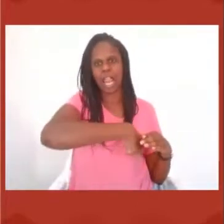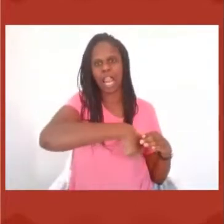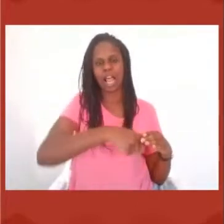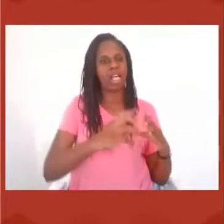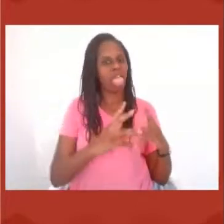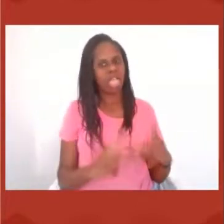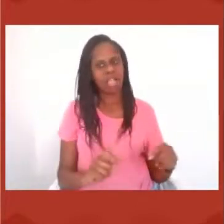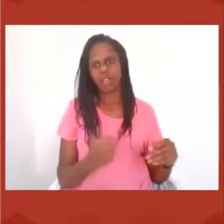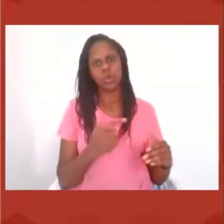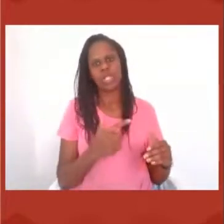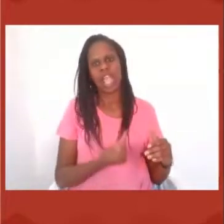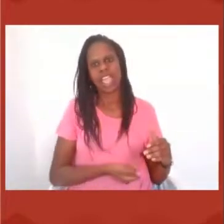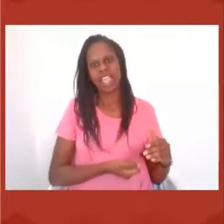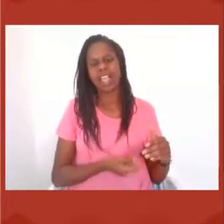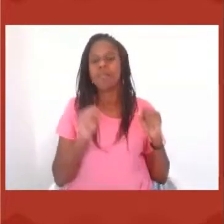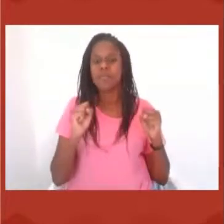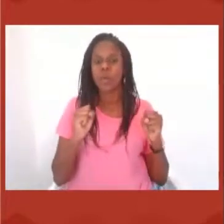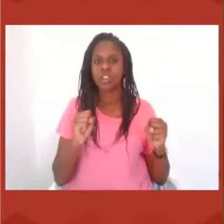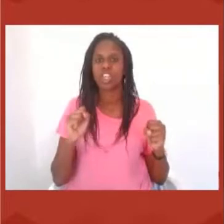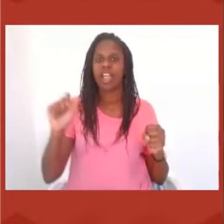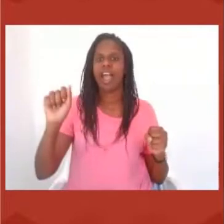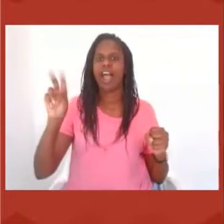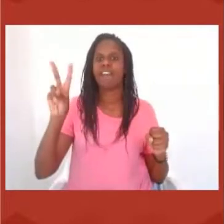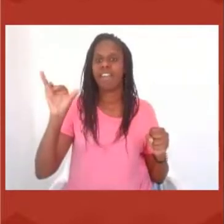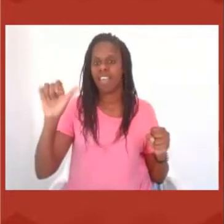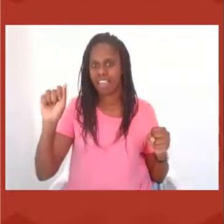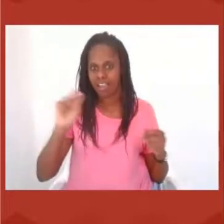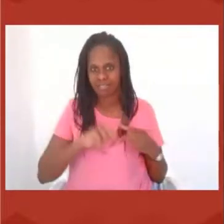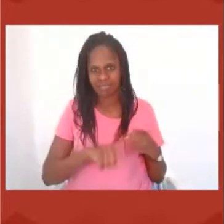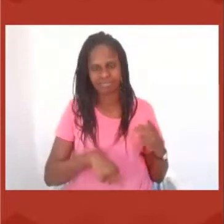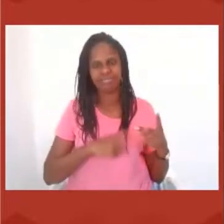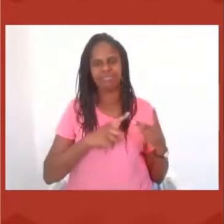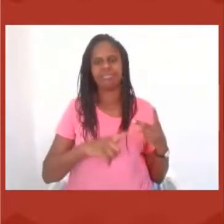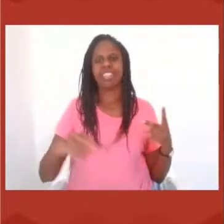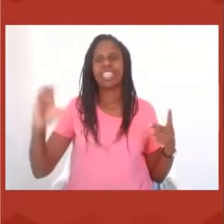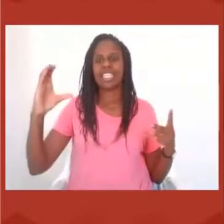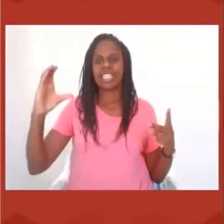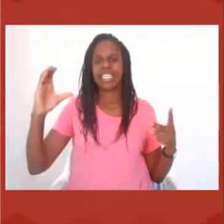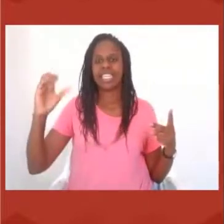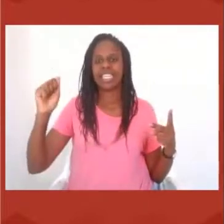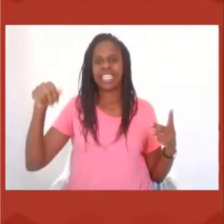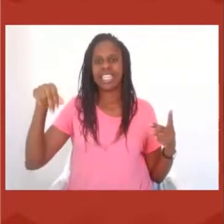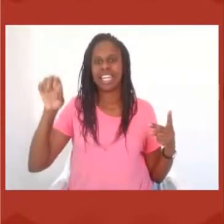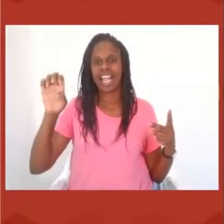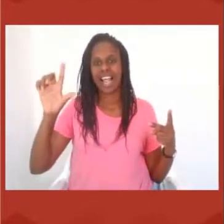pôr aveia, canela, né? Eu falei o básico. Né?